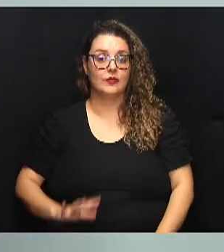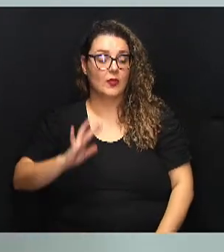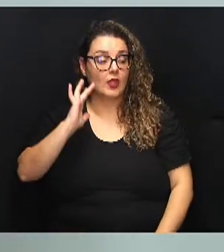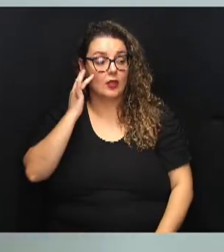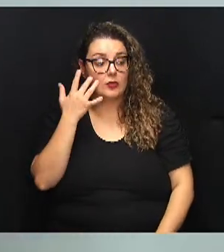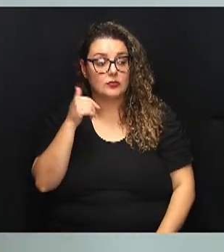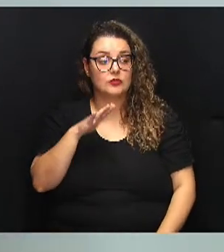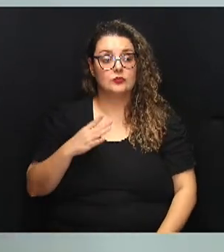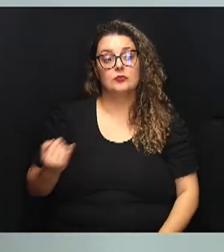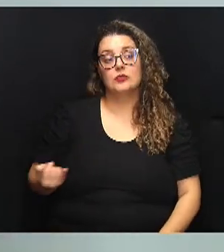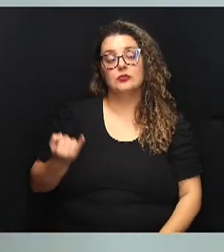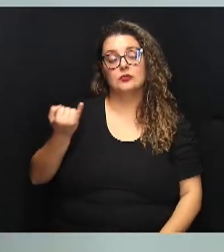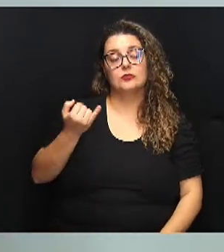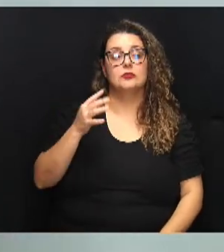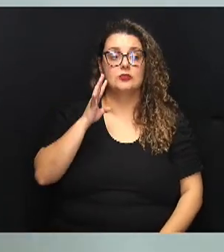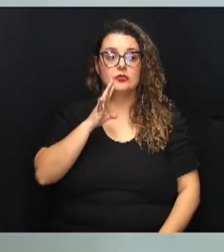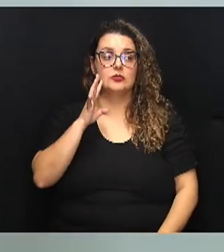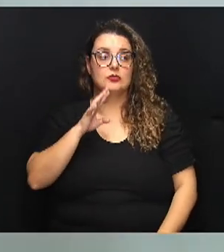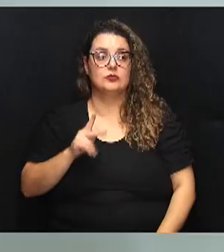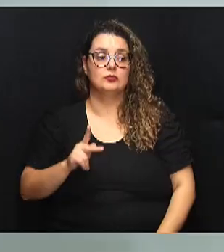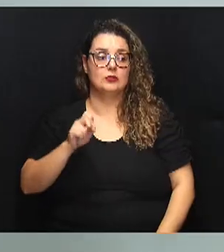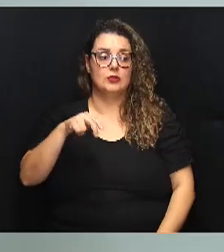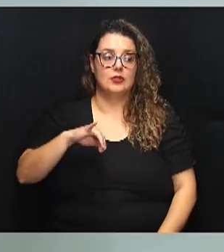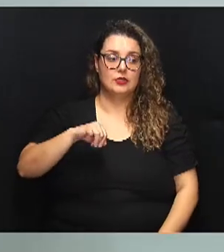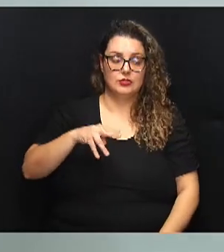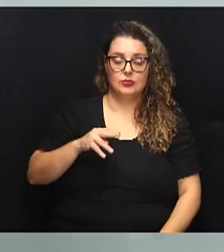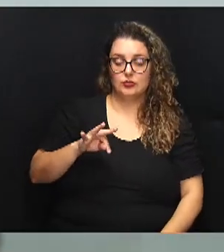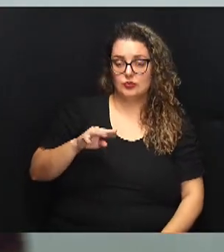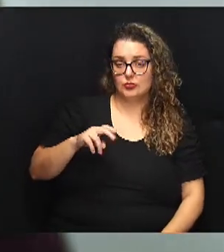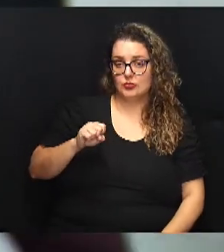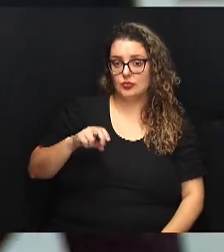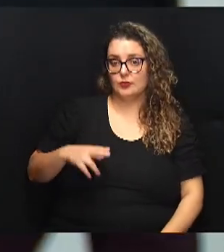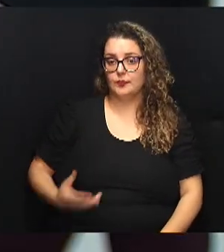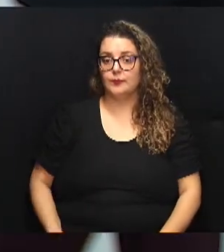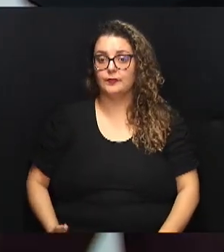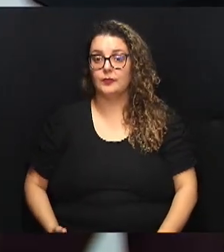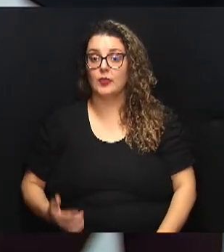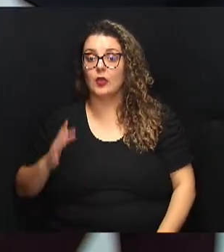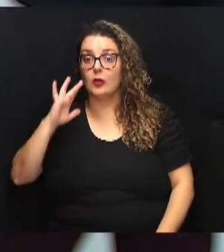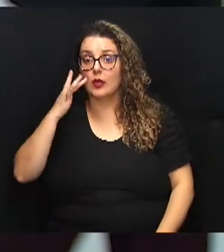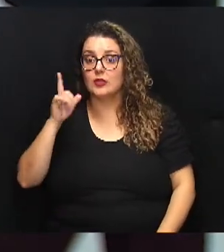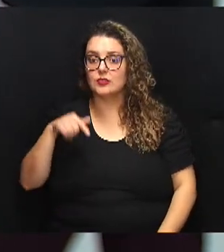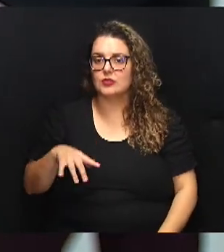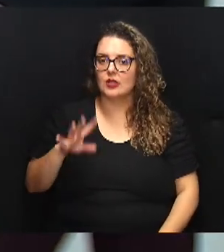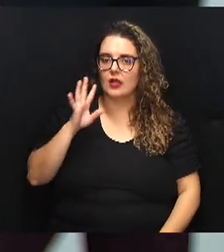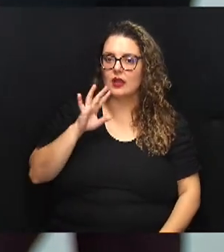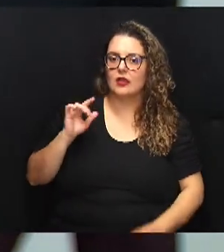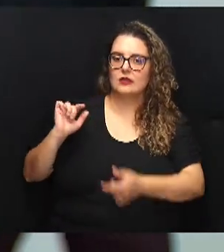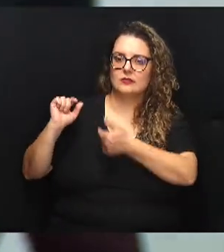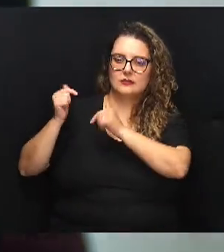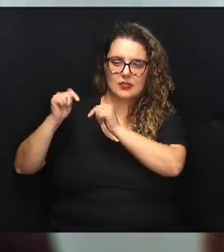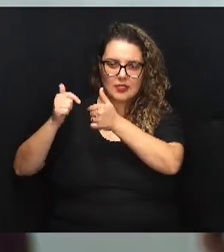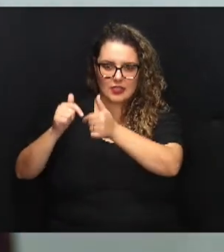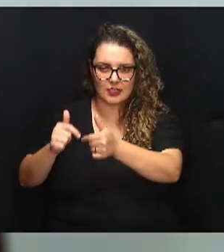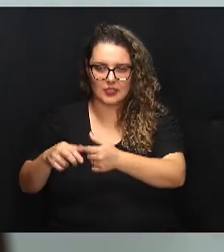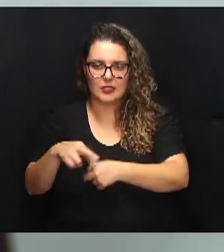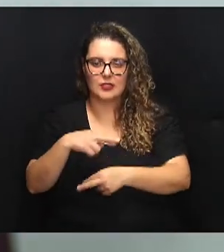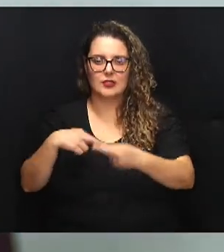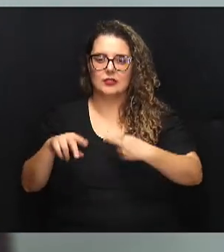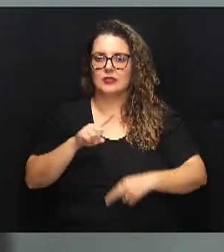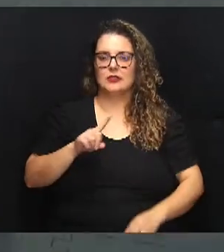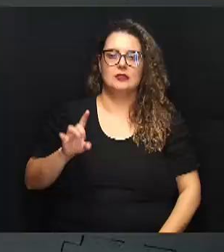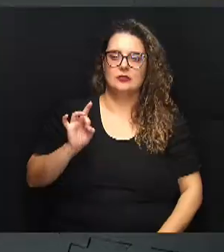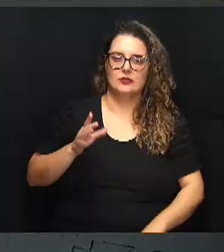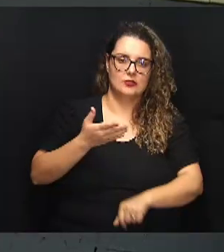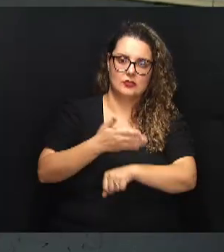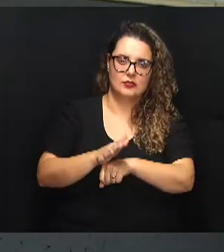mais interessante, assim, de mais legal no Kenjutsu? Eu acho muito legal porque é uma arte muito tradicional, tem toda essa questão de não só